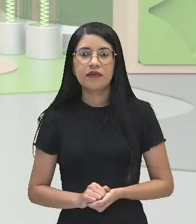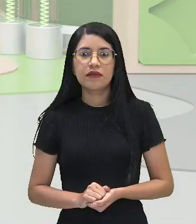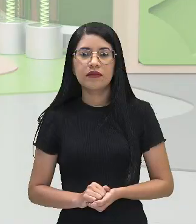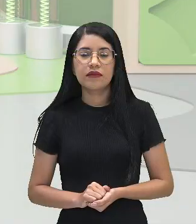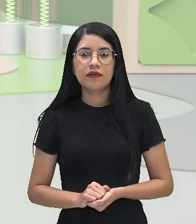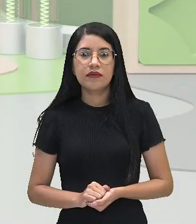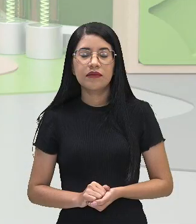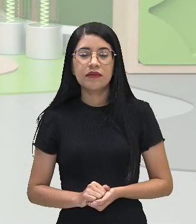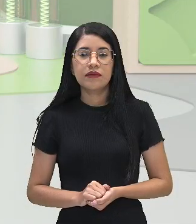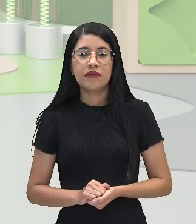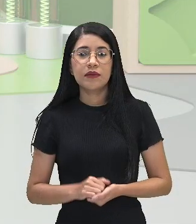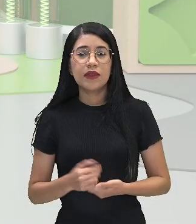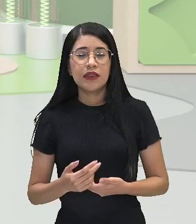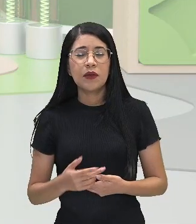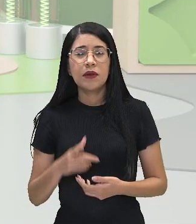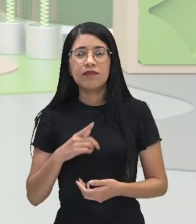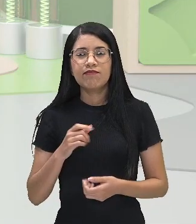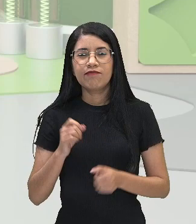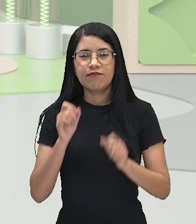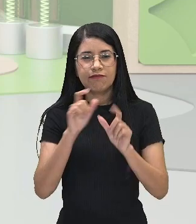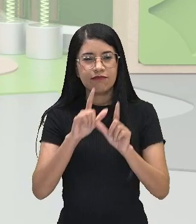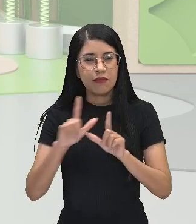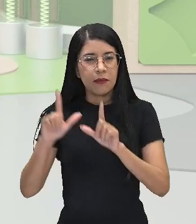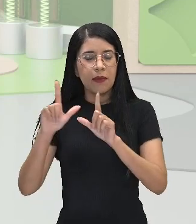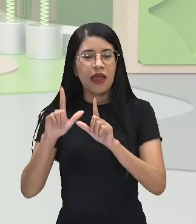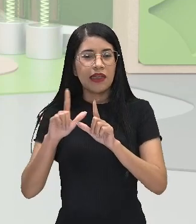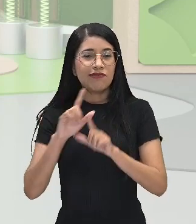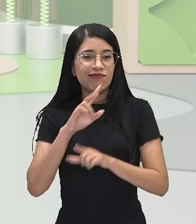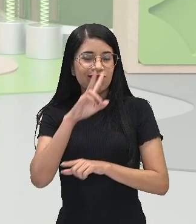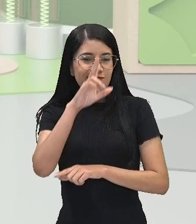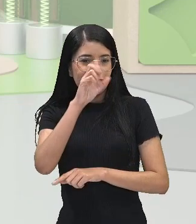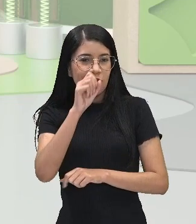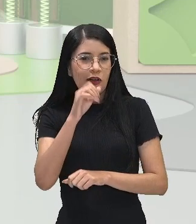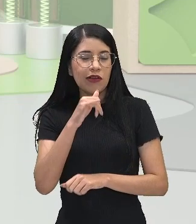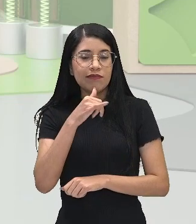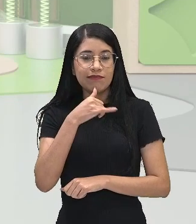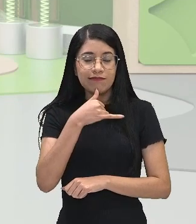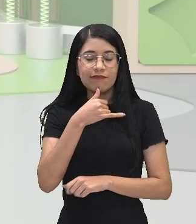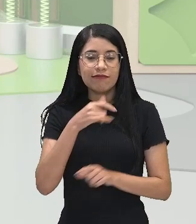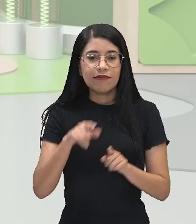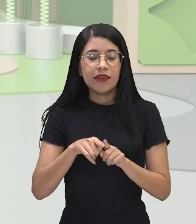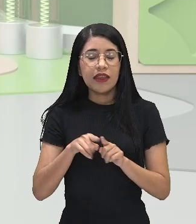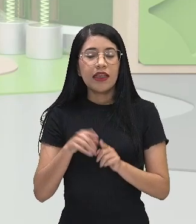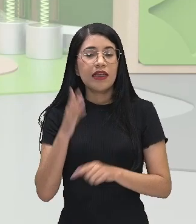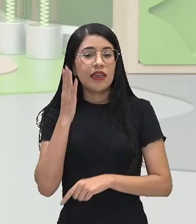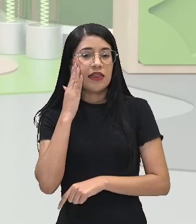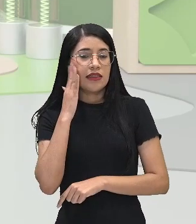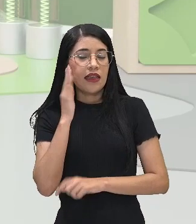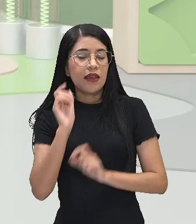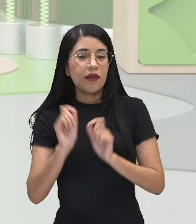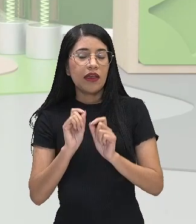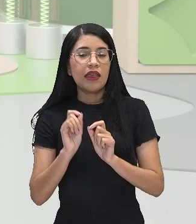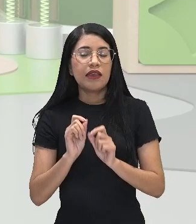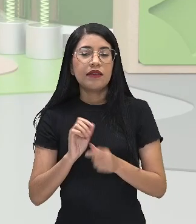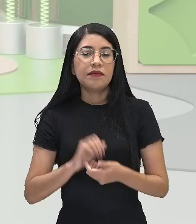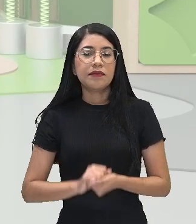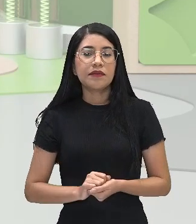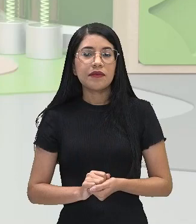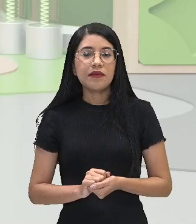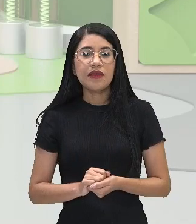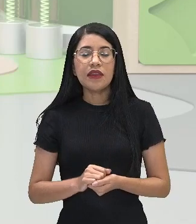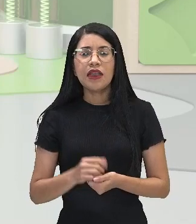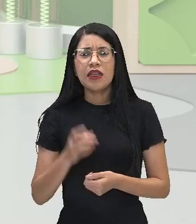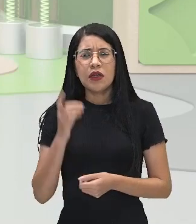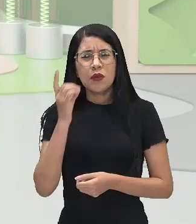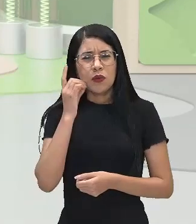Com certeza são cenas muito fortes, né? E nós sabemos como esses